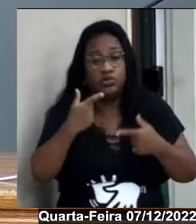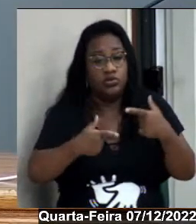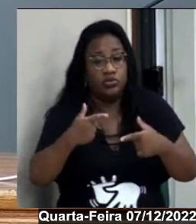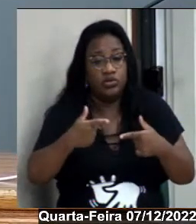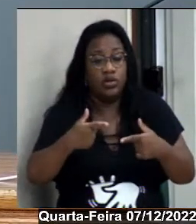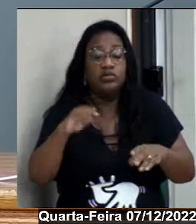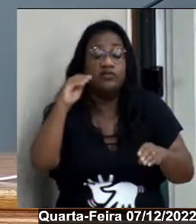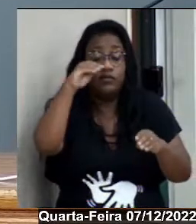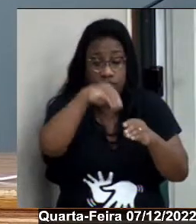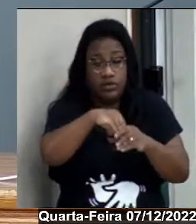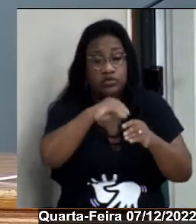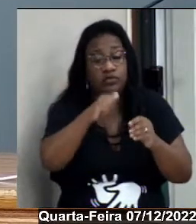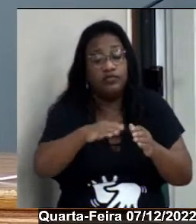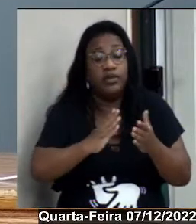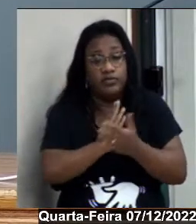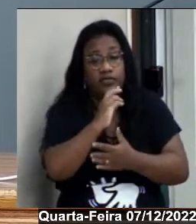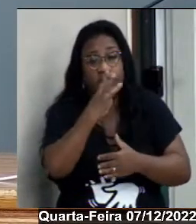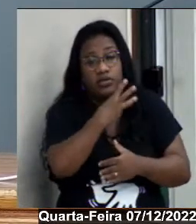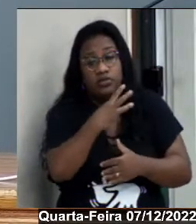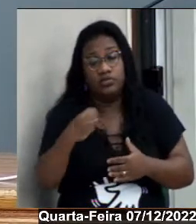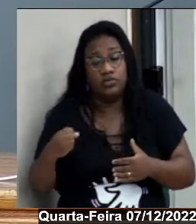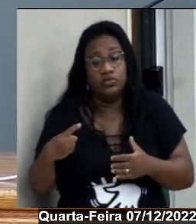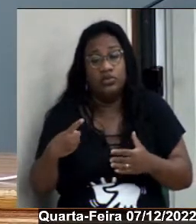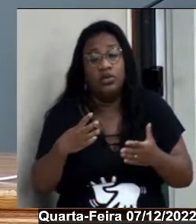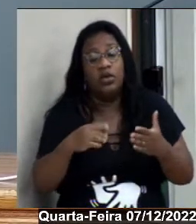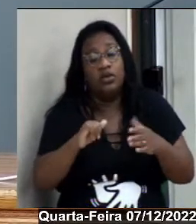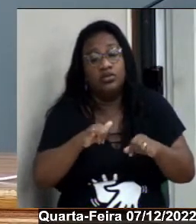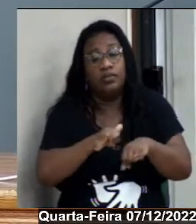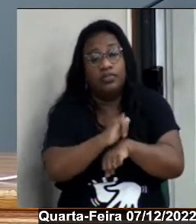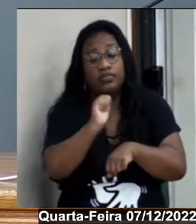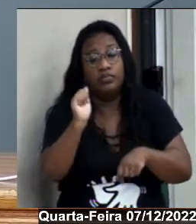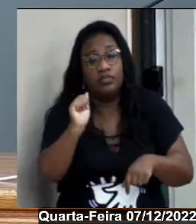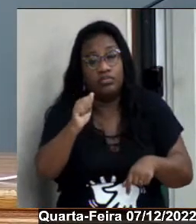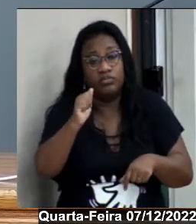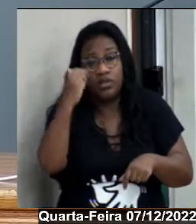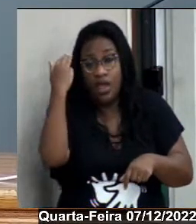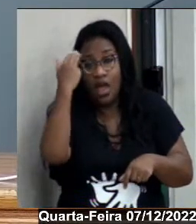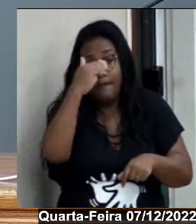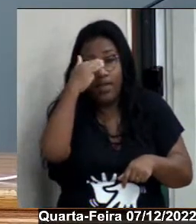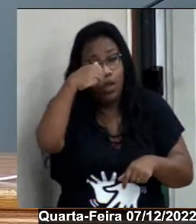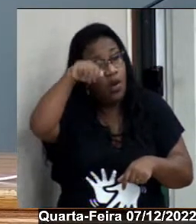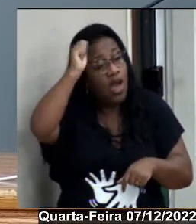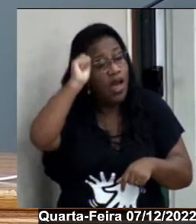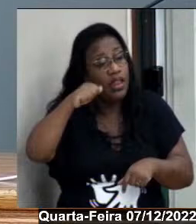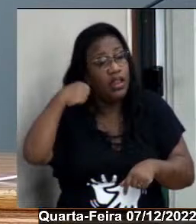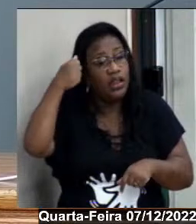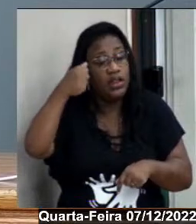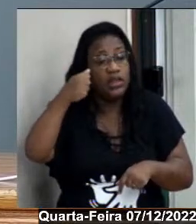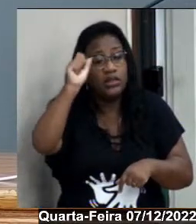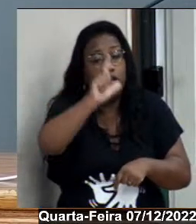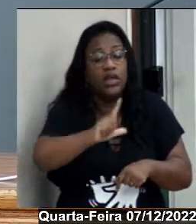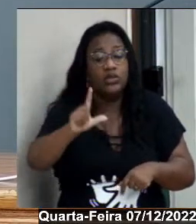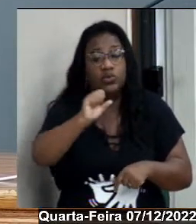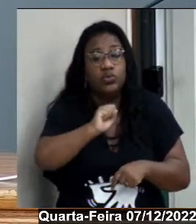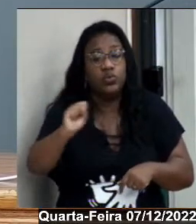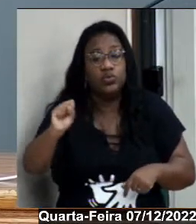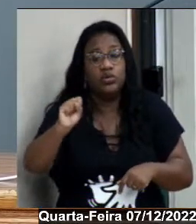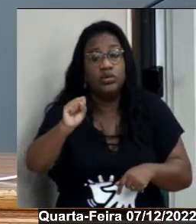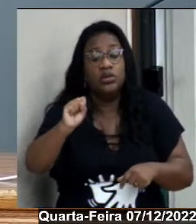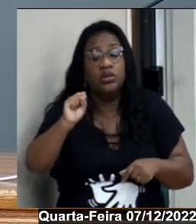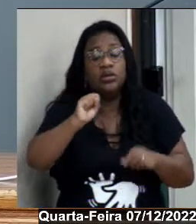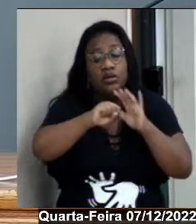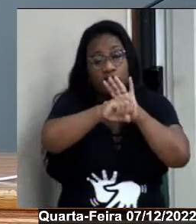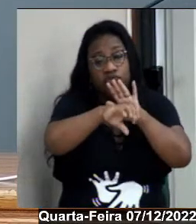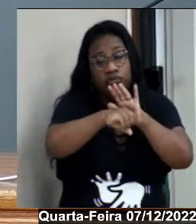discussão, não havendo discussão, foi a votação aprovada por 3 votos favoráveis, ausência dos vereadores Abel Rodrigues Arantes, Aline Lima dos Santos, Leandro de